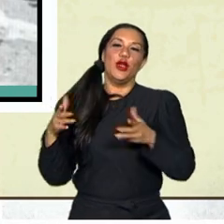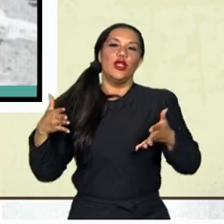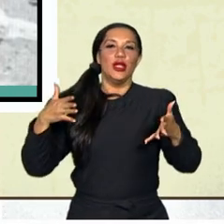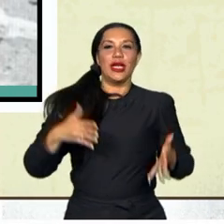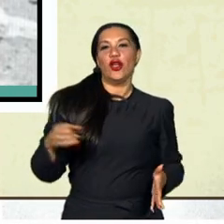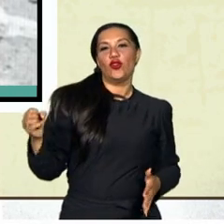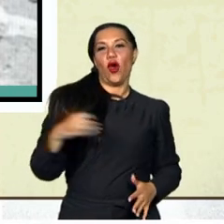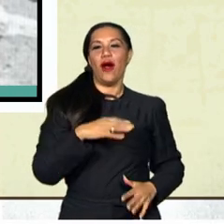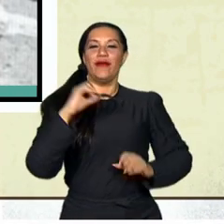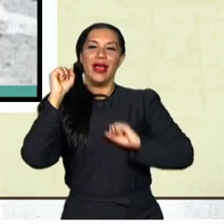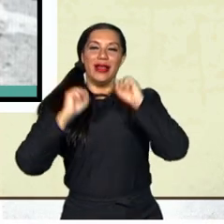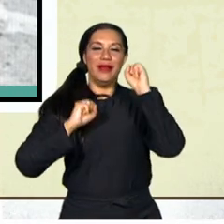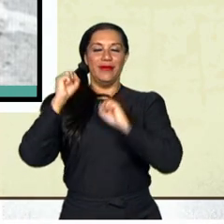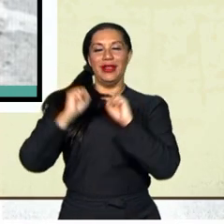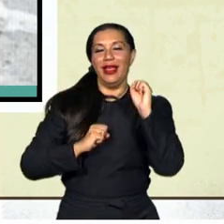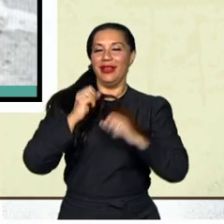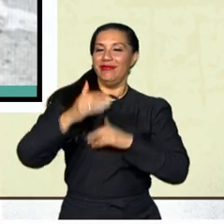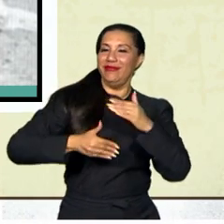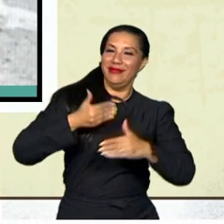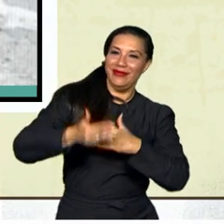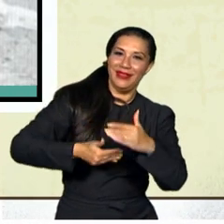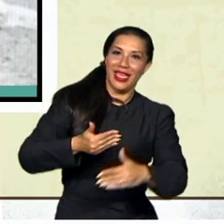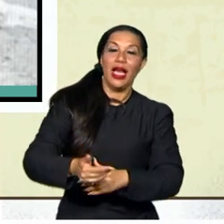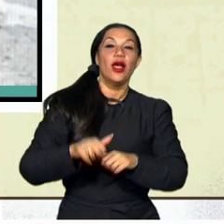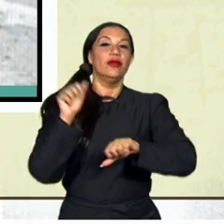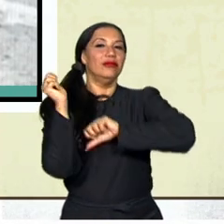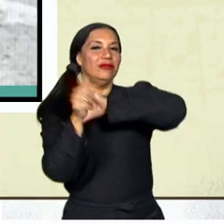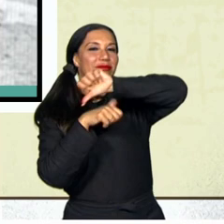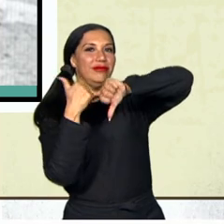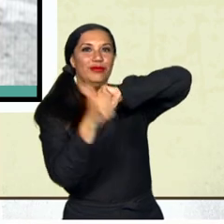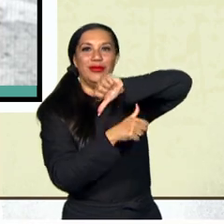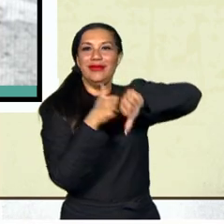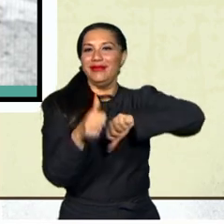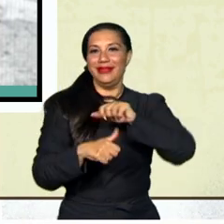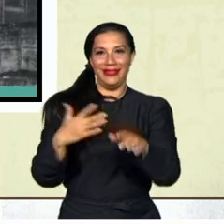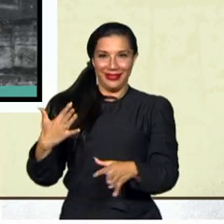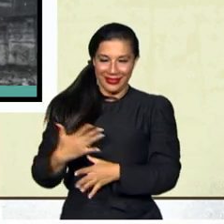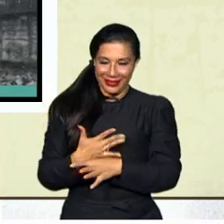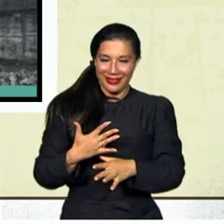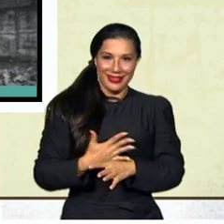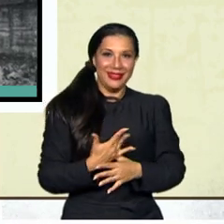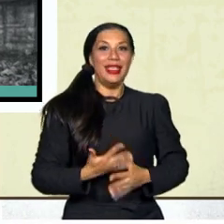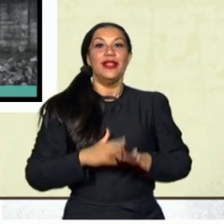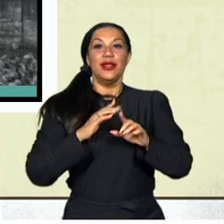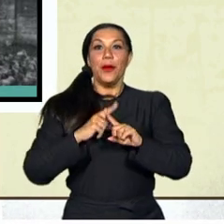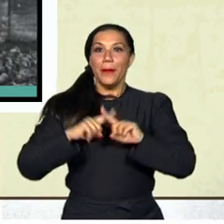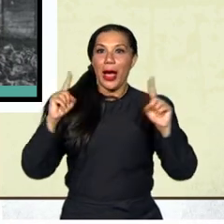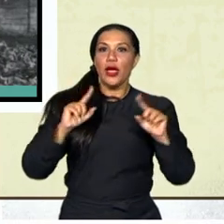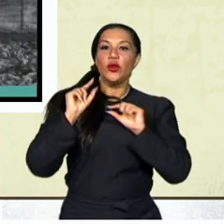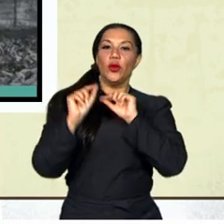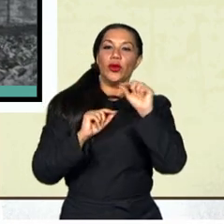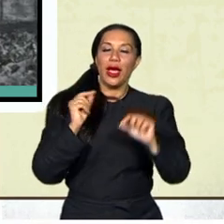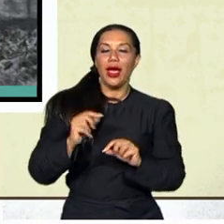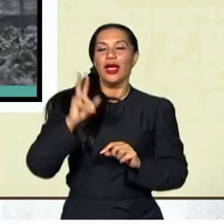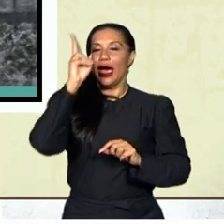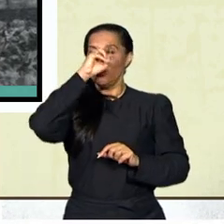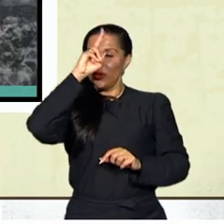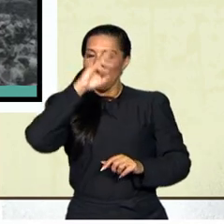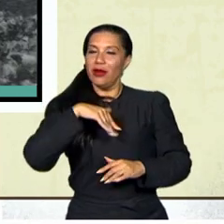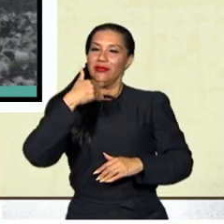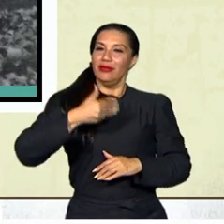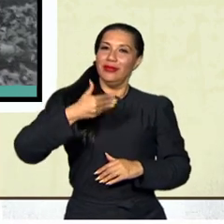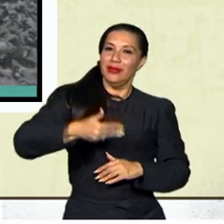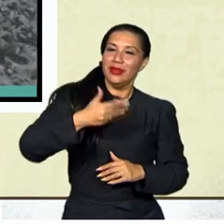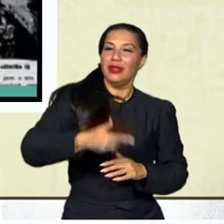novas indústrias que, aos poucos, foram transformando a cidade. Com o desenrolar da história,